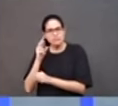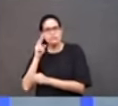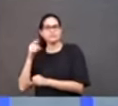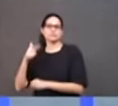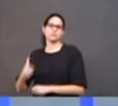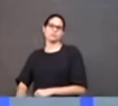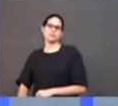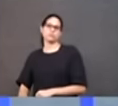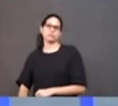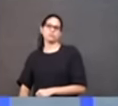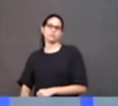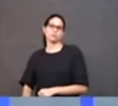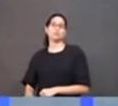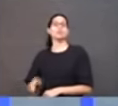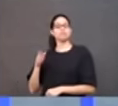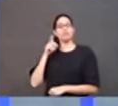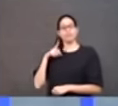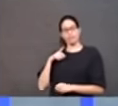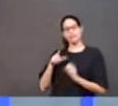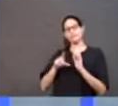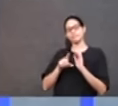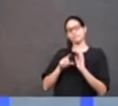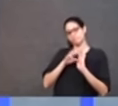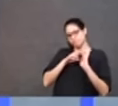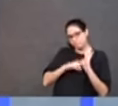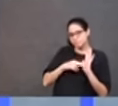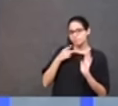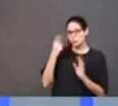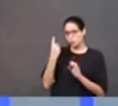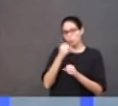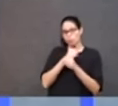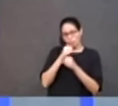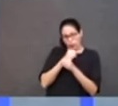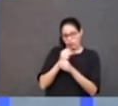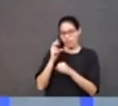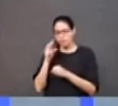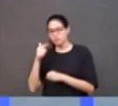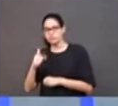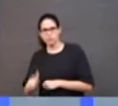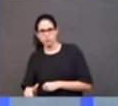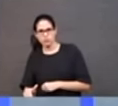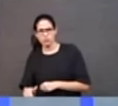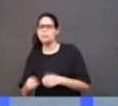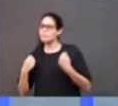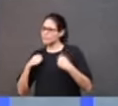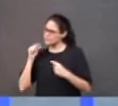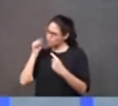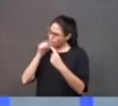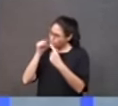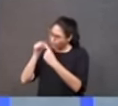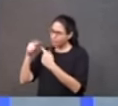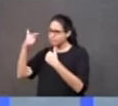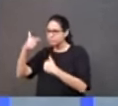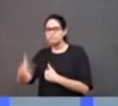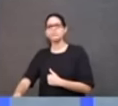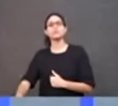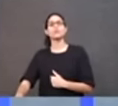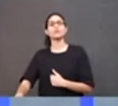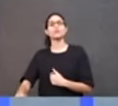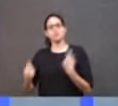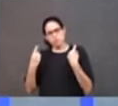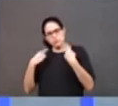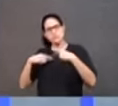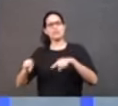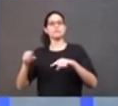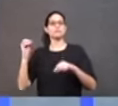uma periodicidade anual, mas as metas devem ser revistas, os desafios são novos e as soluções